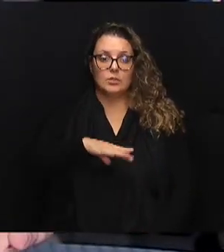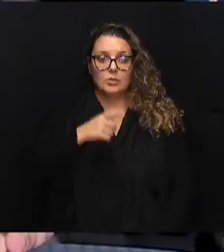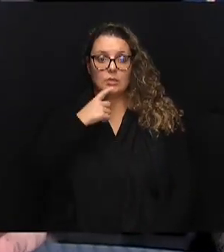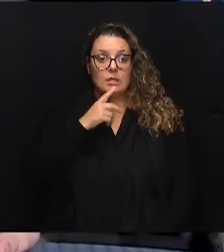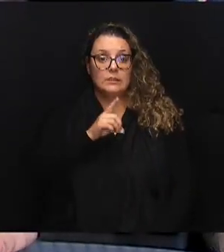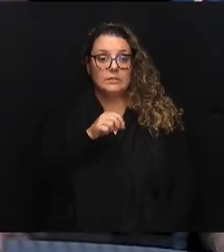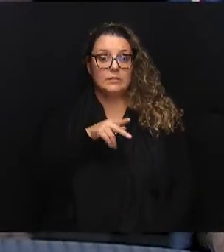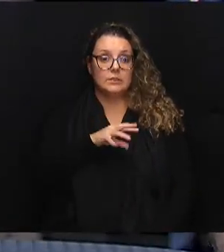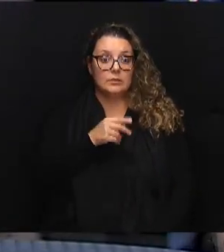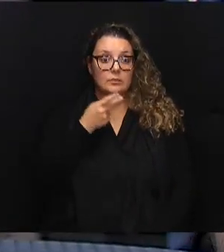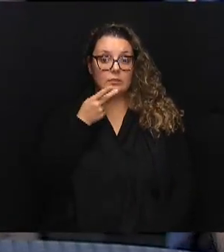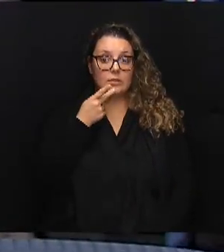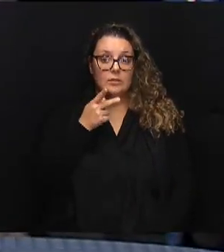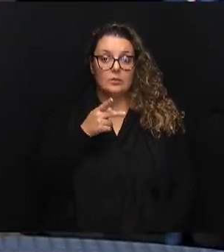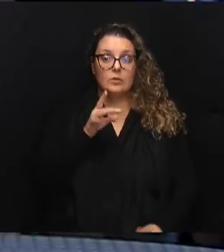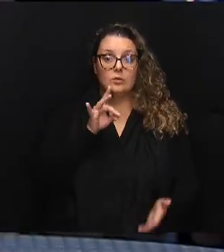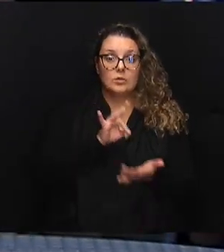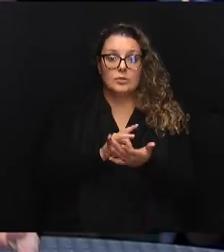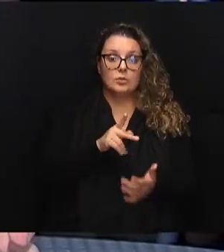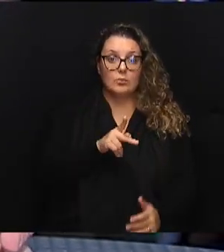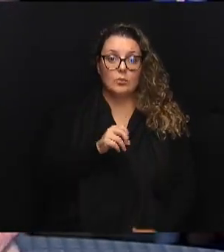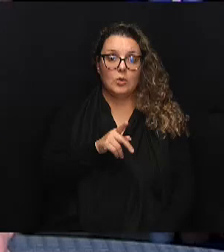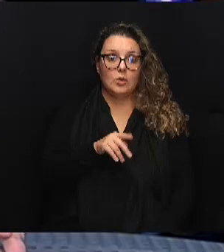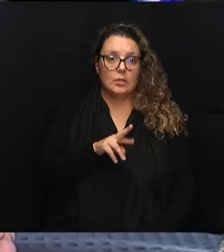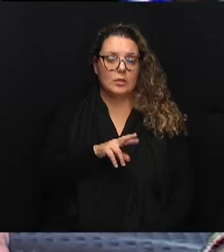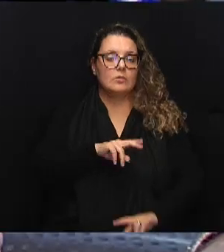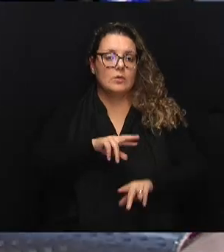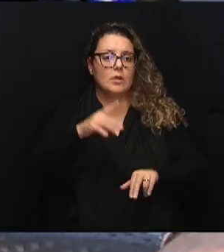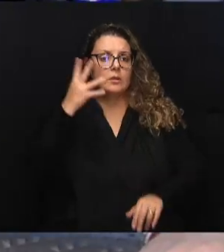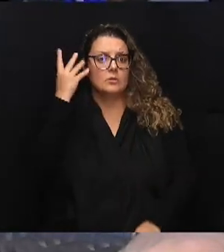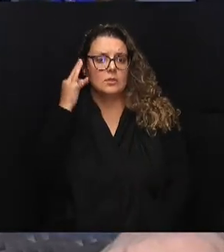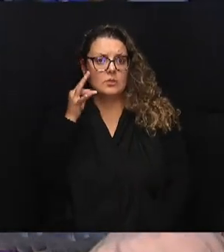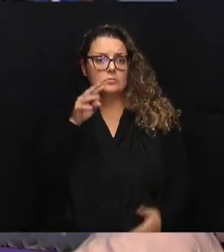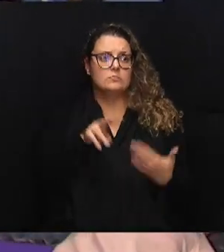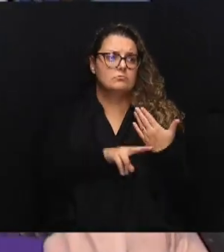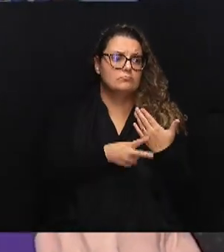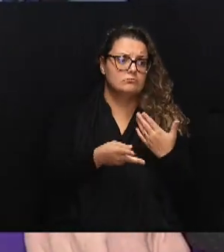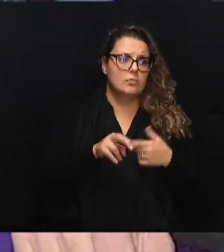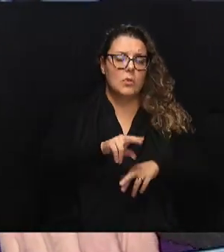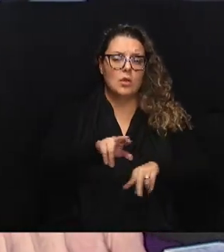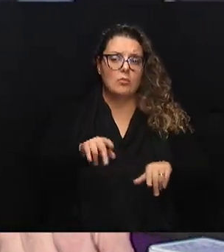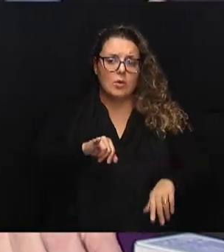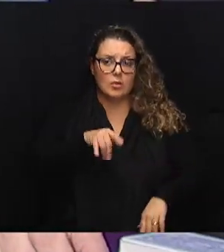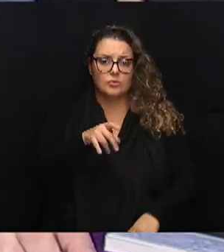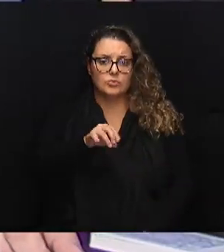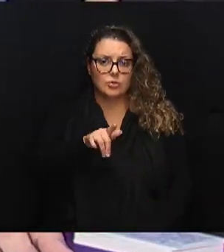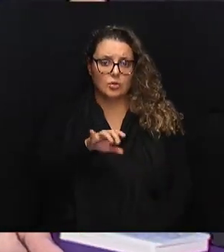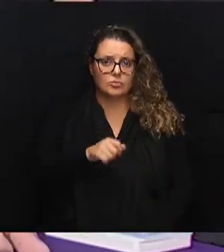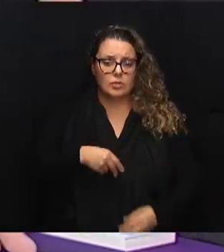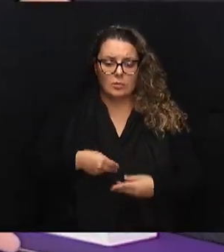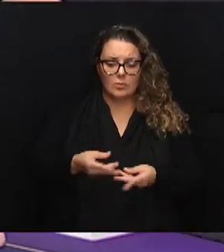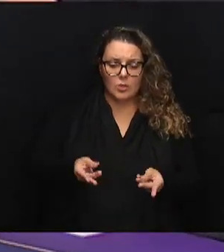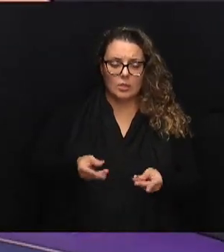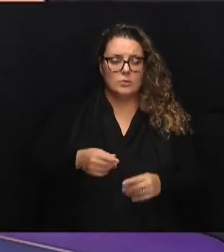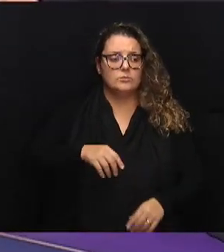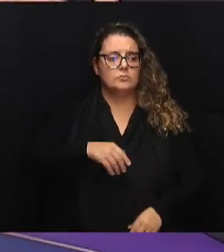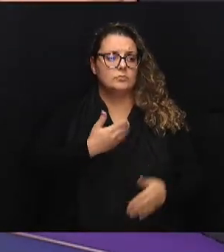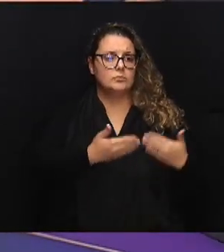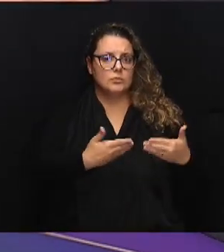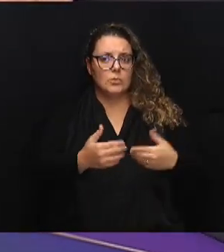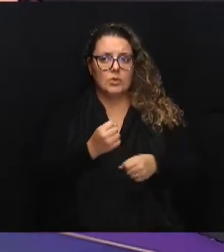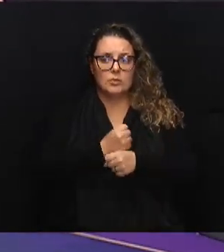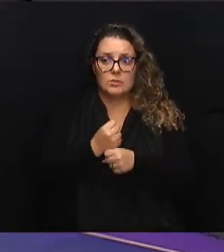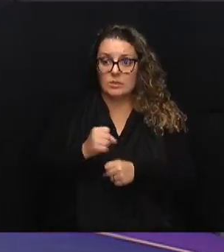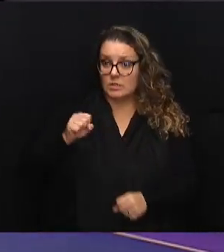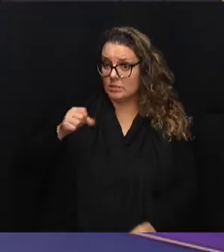da origem do pôquer, a gente encontra diversas teorias e influências de vários jogos de cartas ao longo dos séculos, né? Isso,